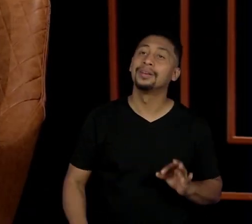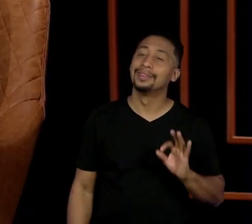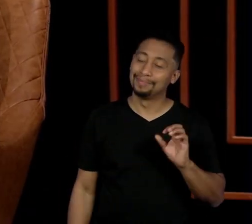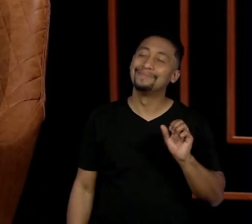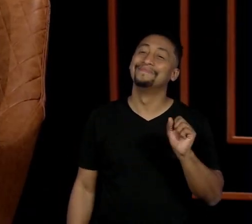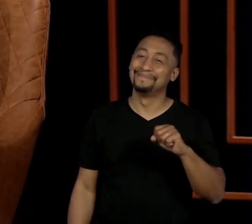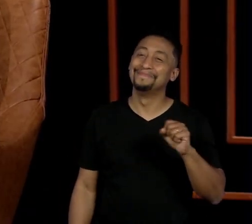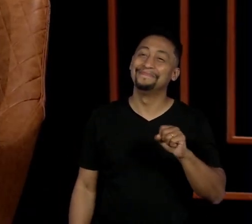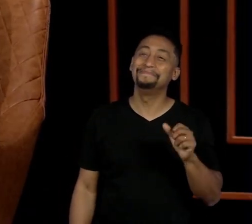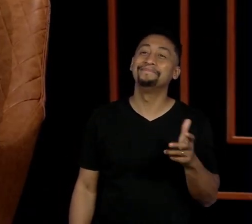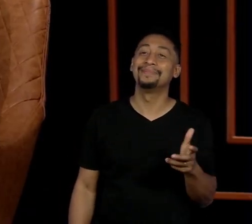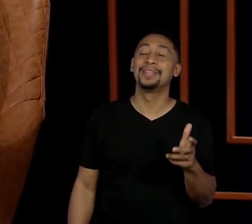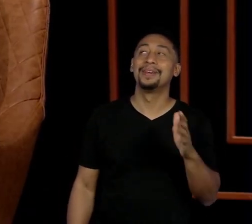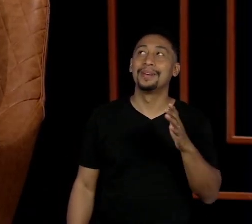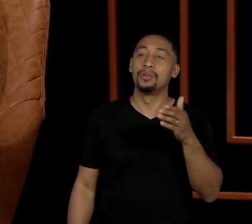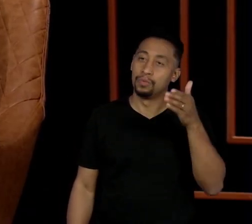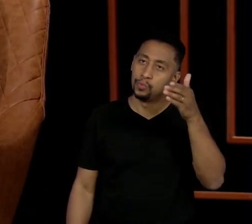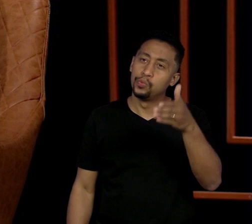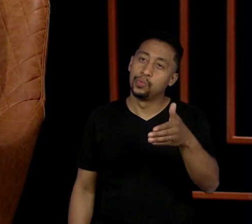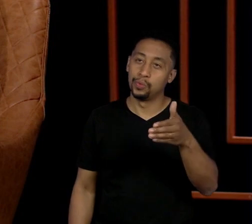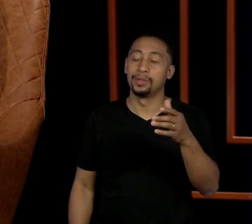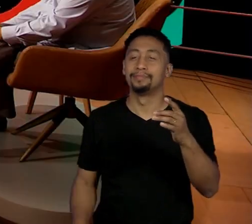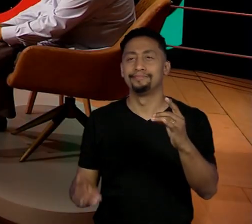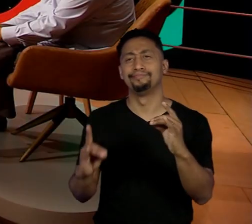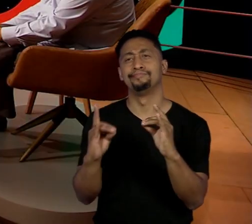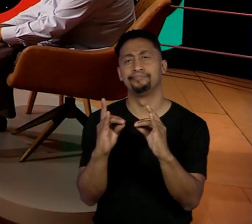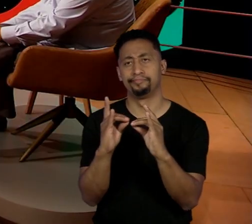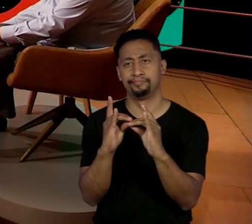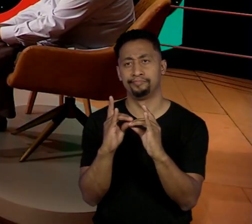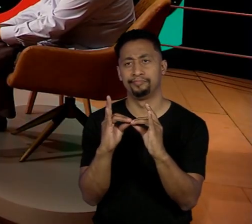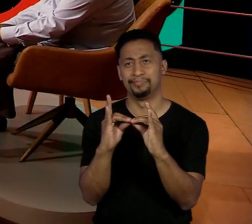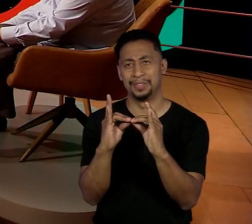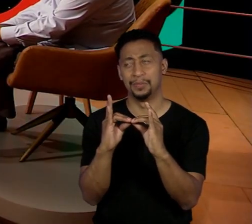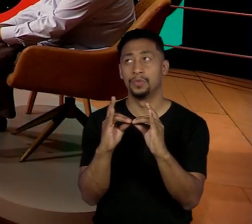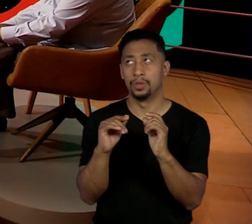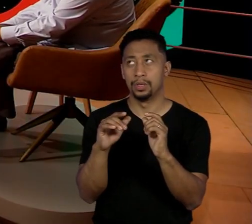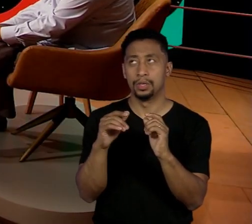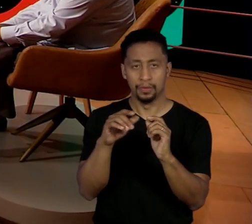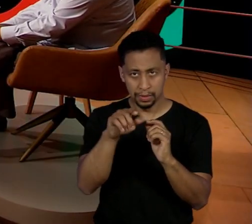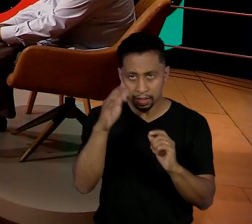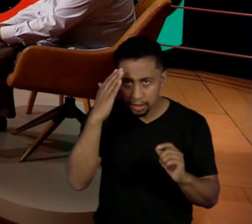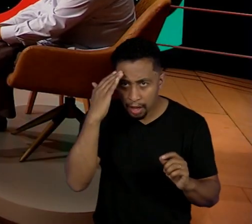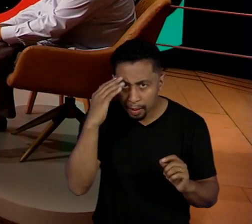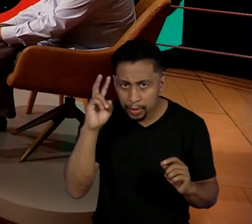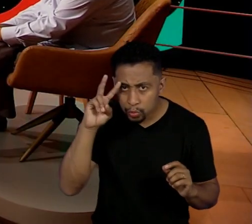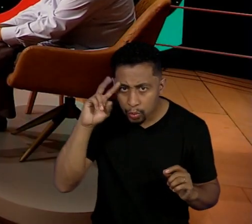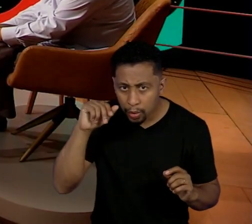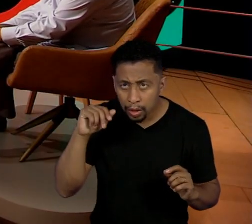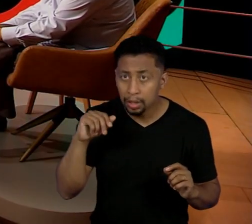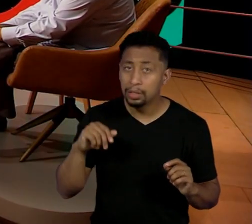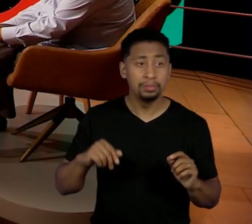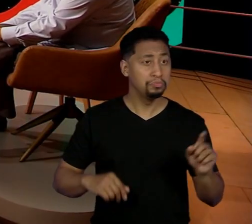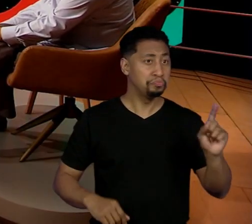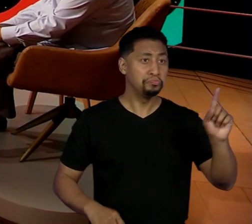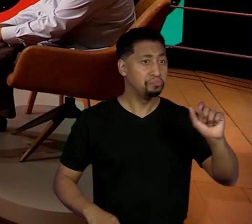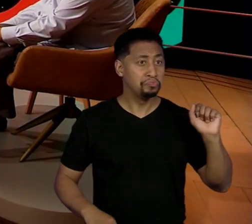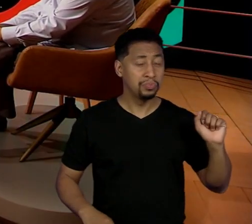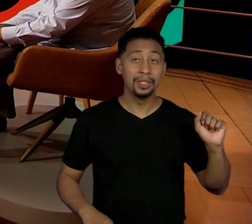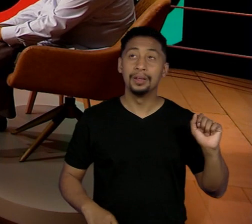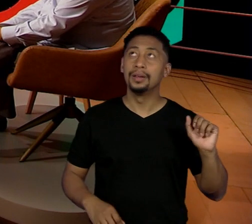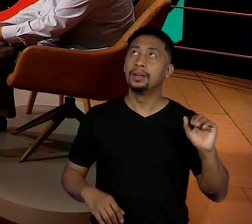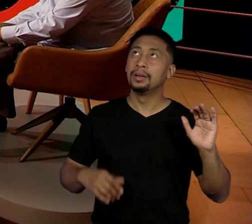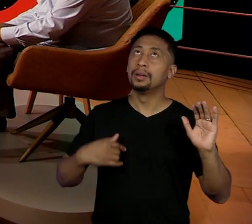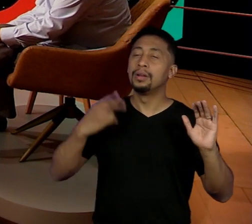fui no velório dele? Eu tinha 13... Você sabia dessa história? Não. Eu também não lembrava dessa história. Lembrei